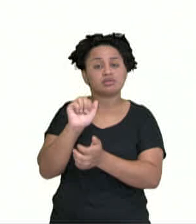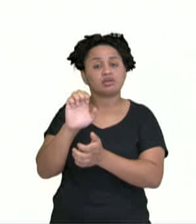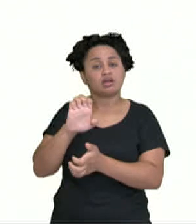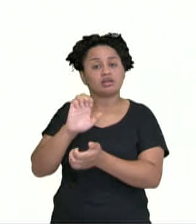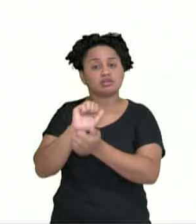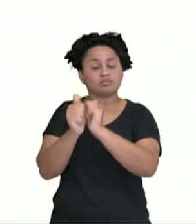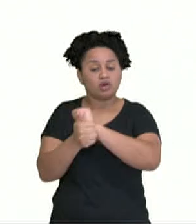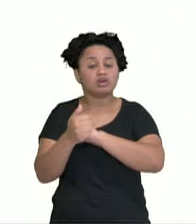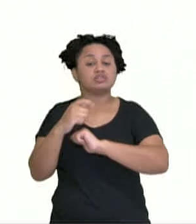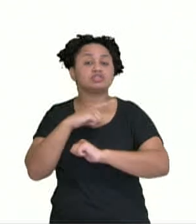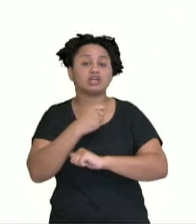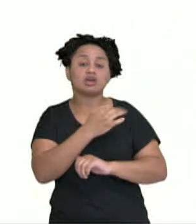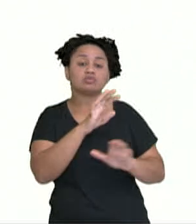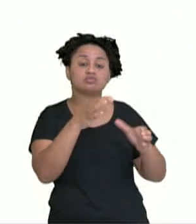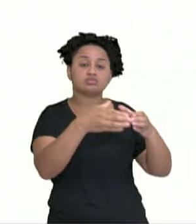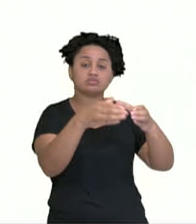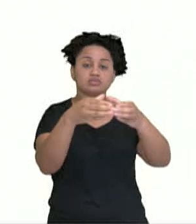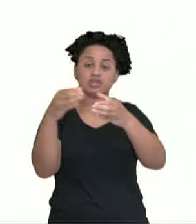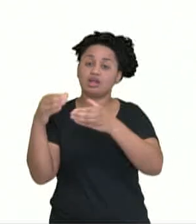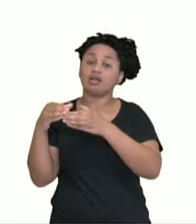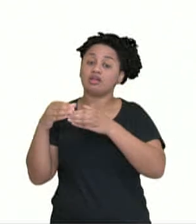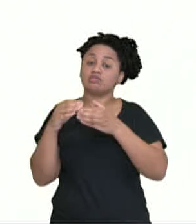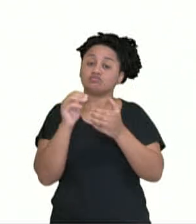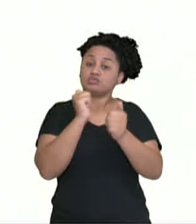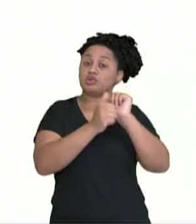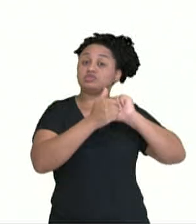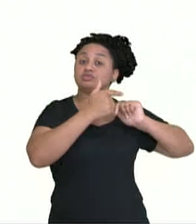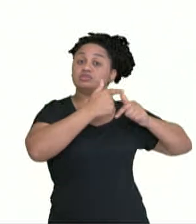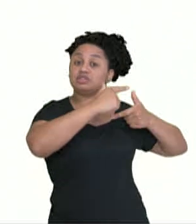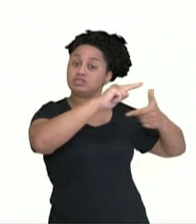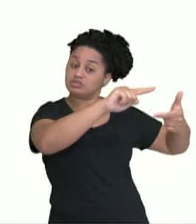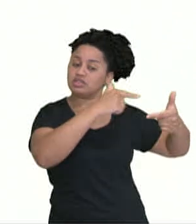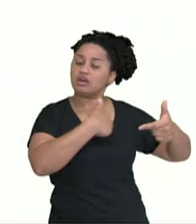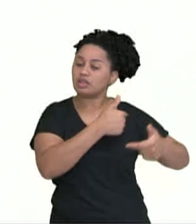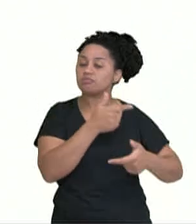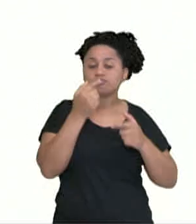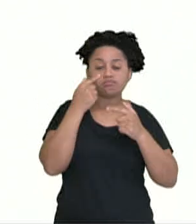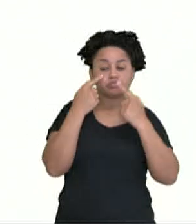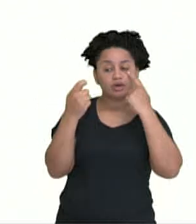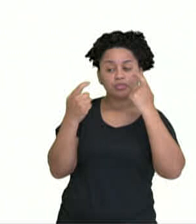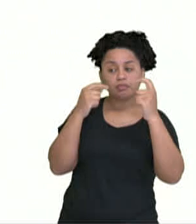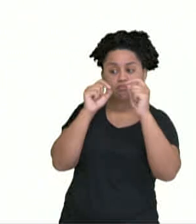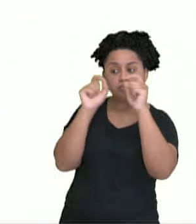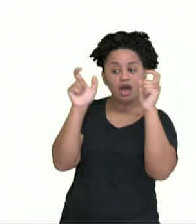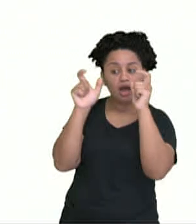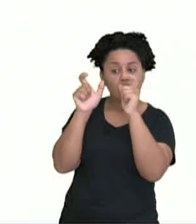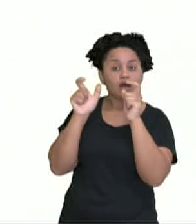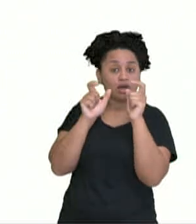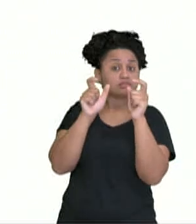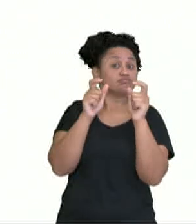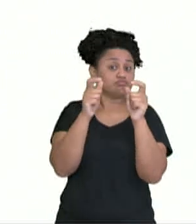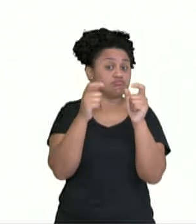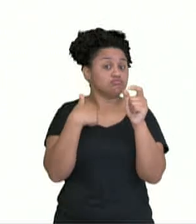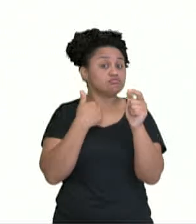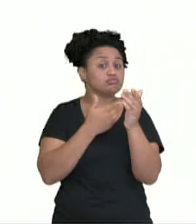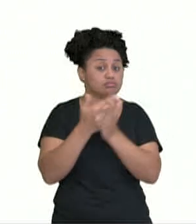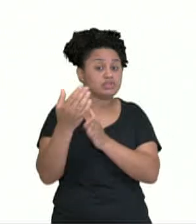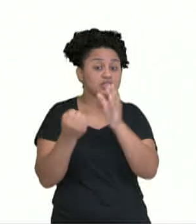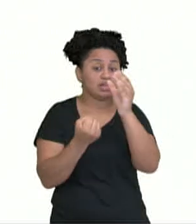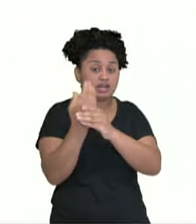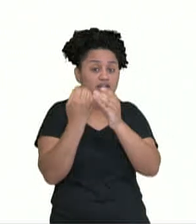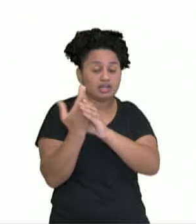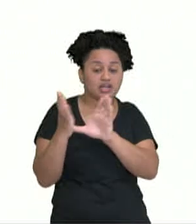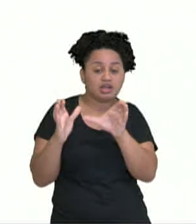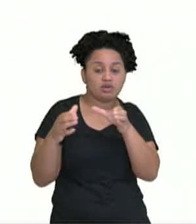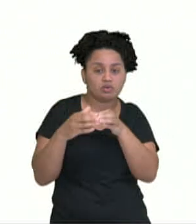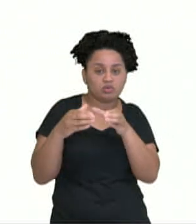clubes tradicionais de equipes brasileiras. Então várias equipes começaram a criar, né, equipes, por